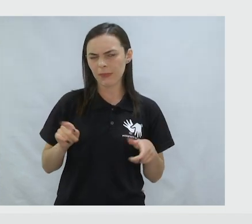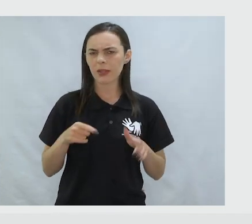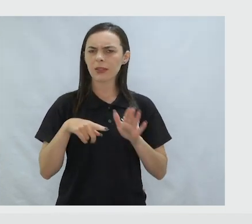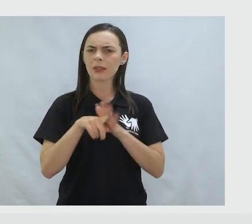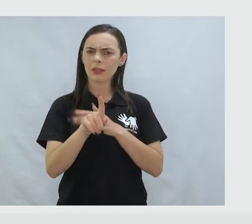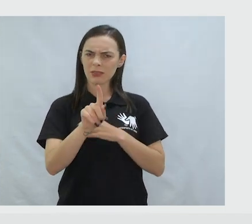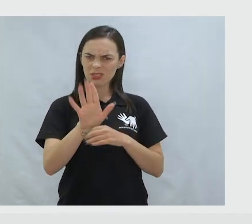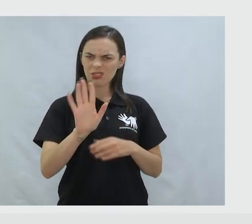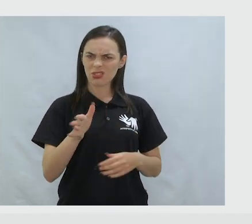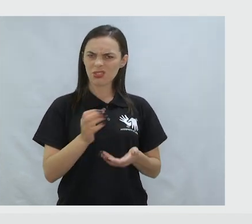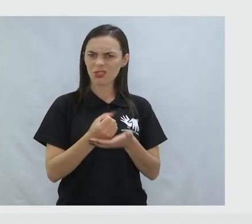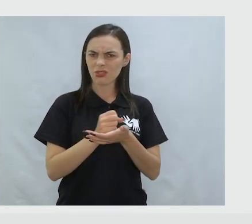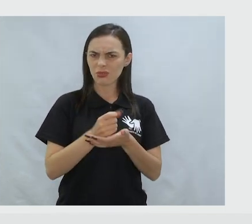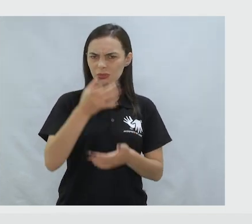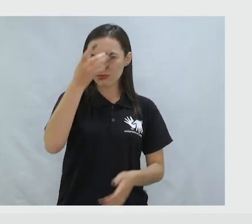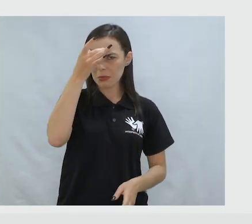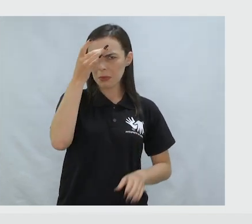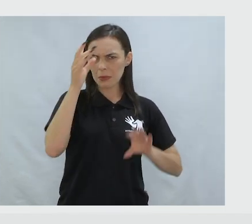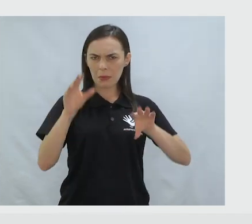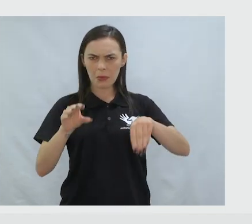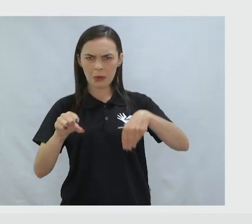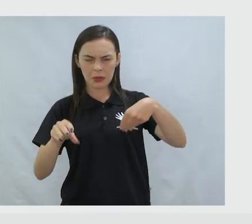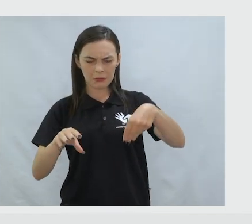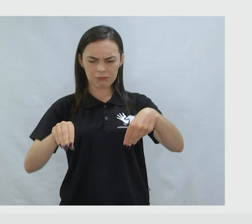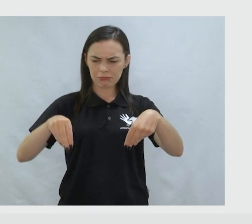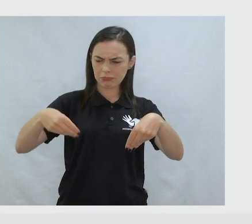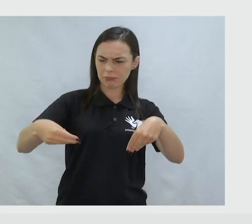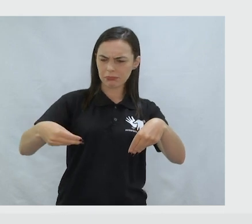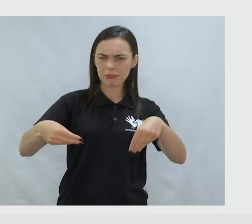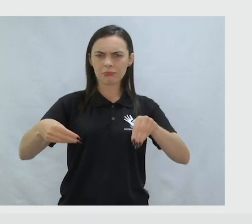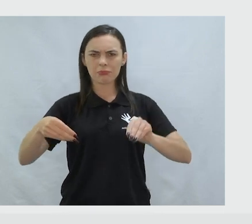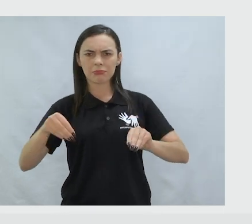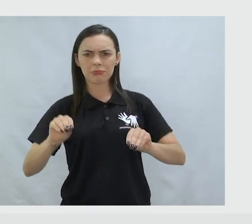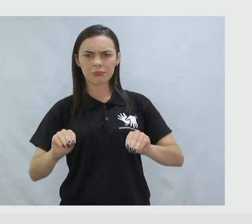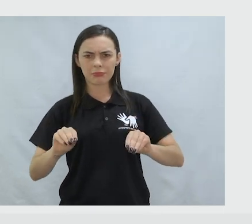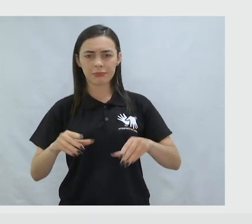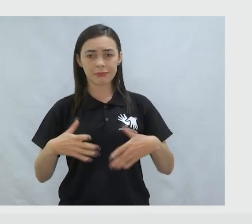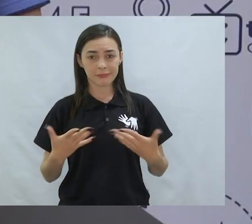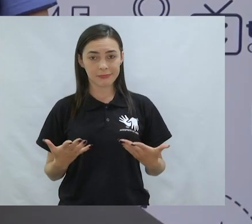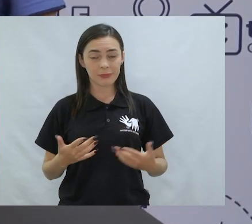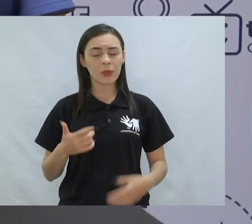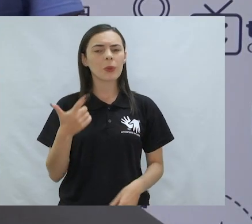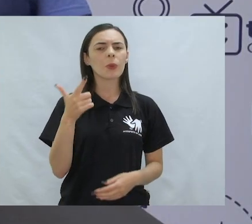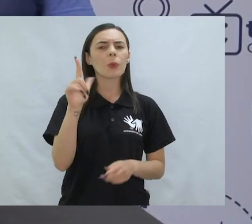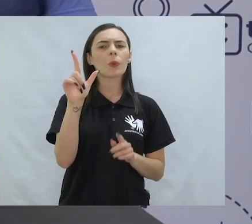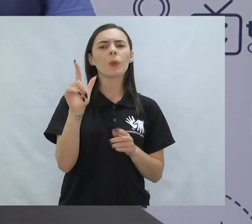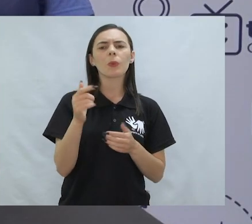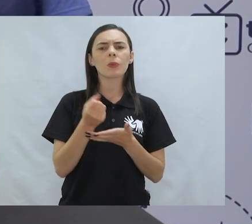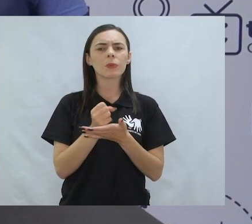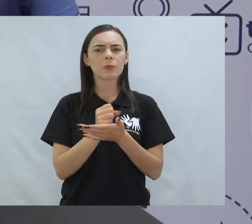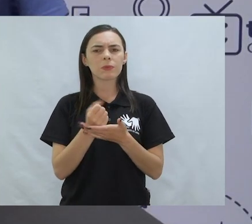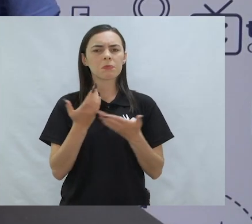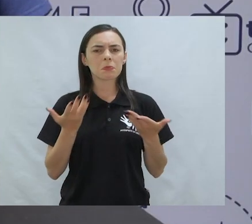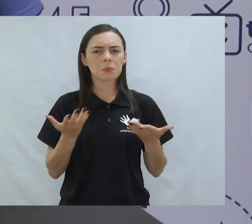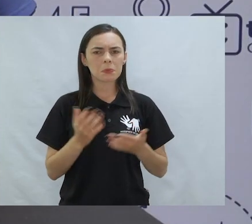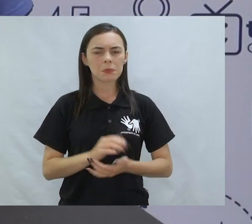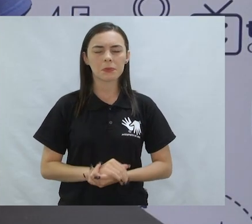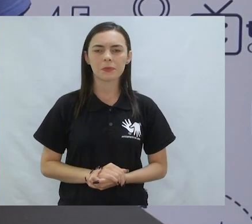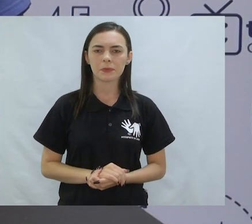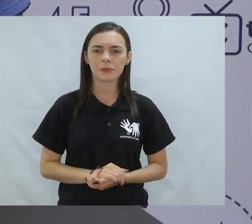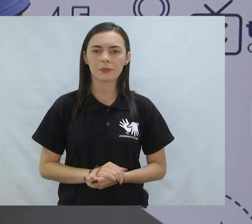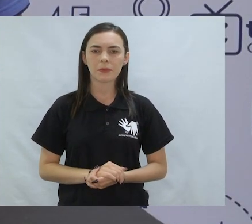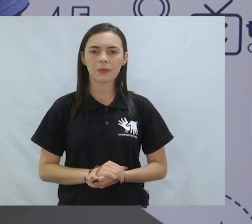pessoas. Você já jogou o jogo da memória? Acho que já, hein? Qual outro tipo de jogo que